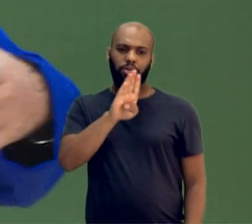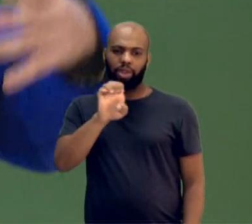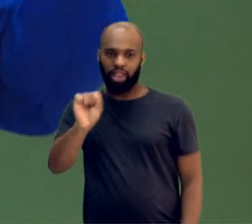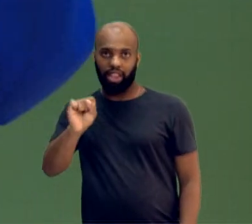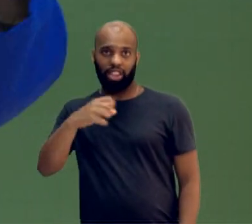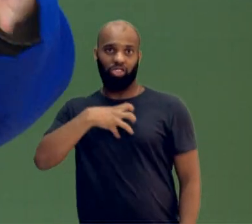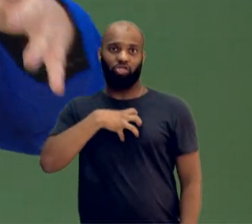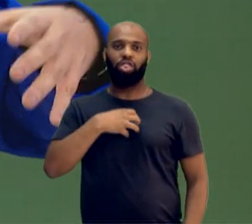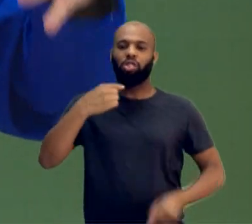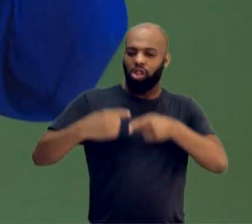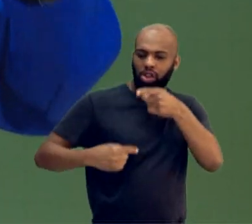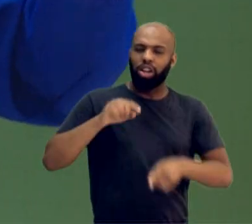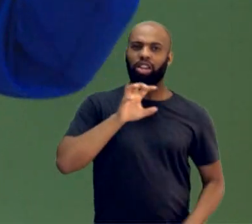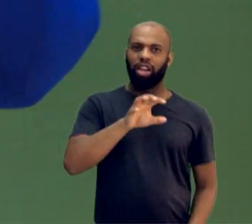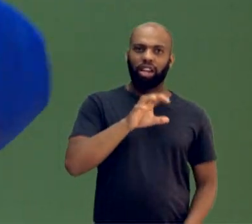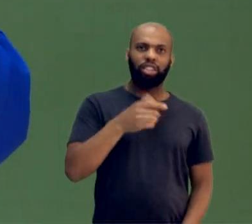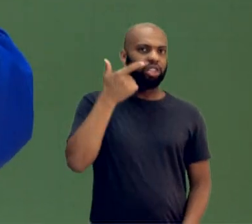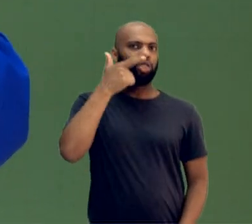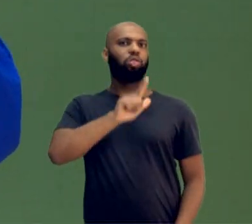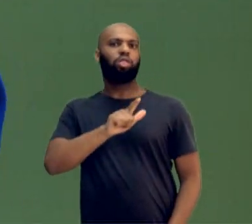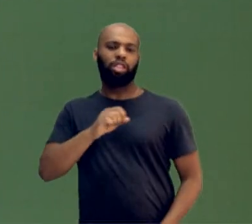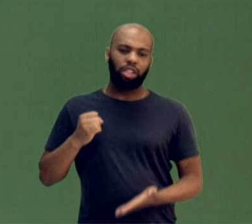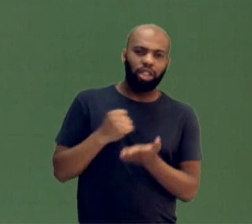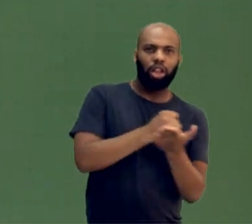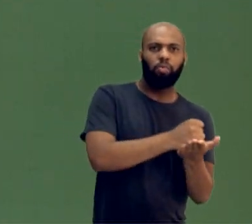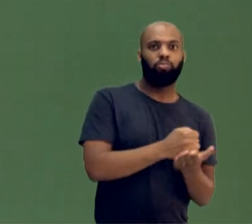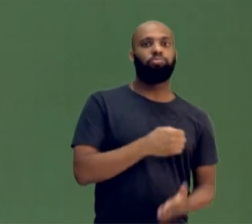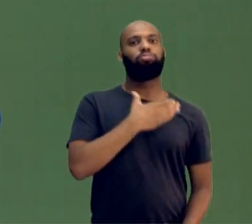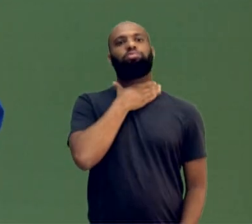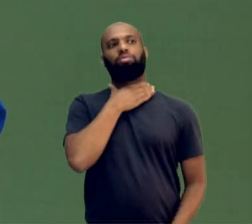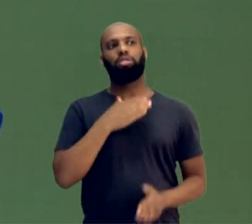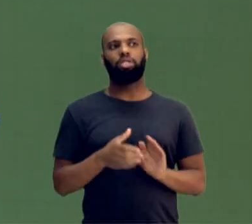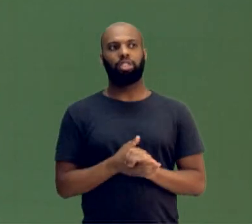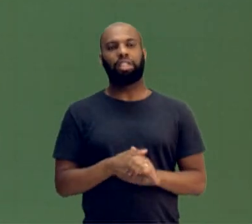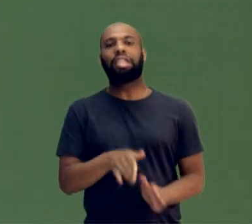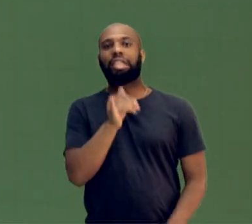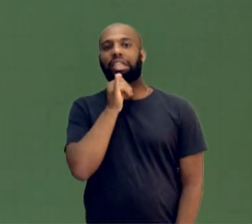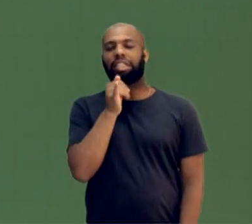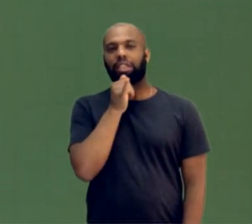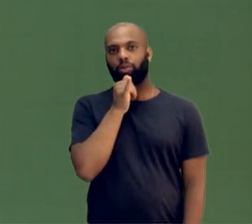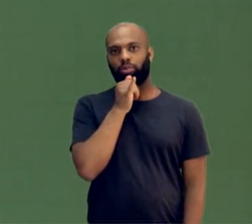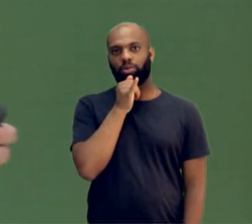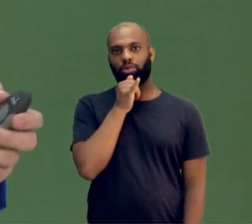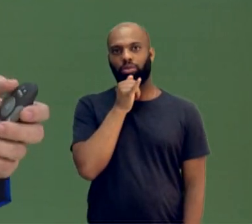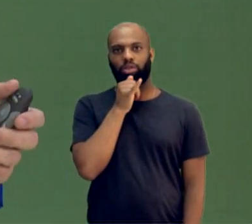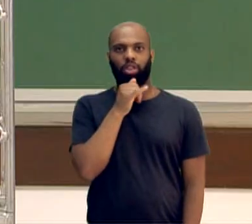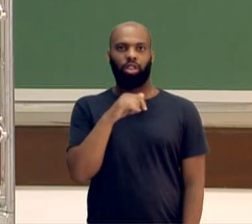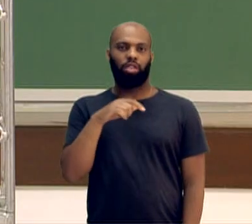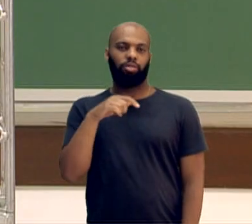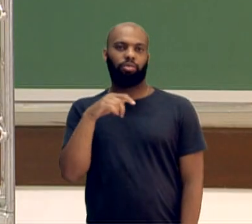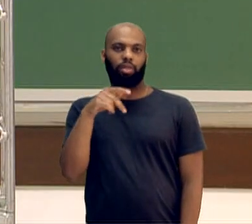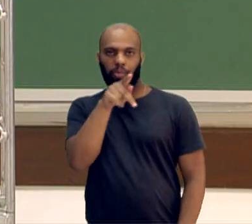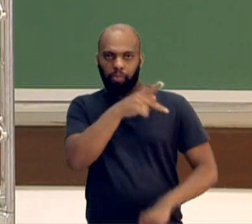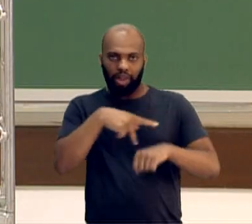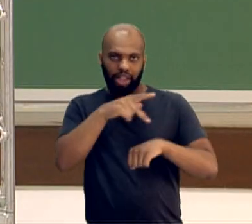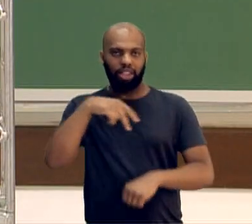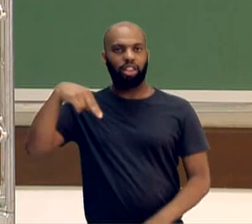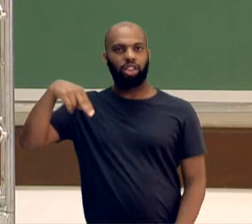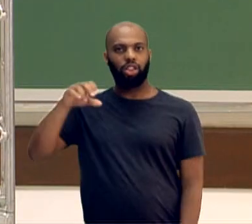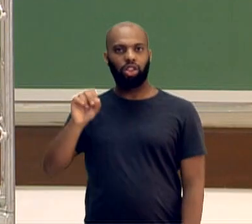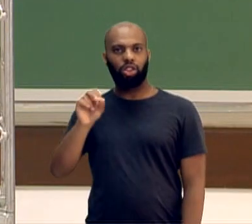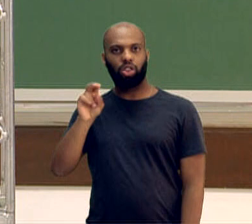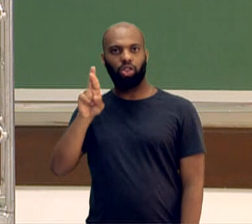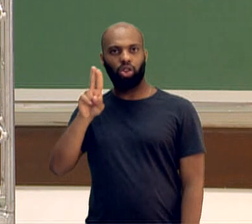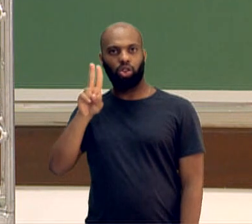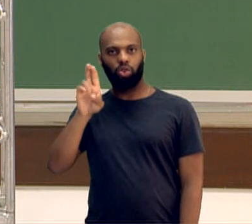política de governo para sustentar algumas crises. Quando eu falo de Noruega, por exemplo, eu não estou falando de um estado, né, que simplesmente é visto